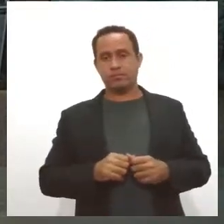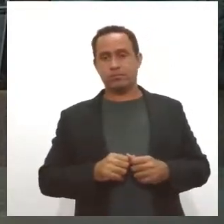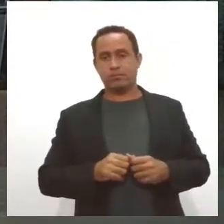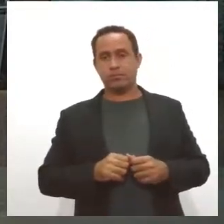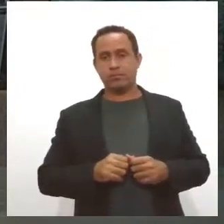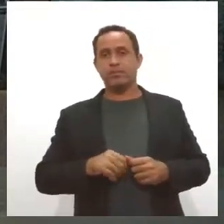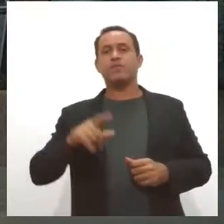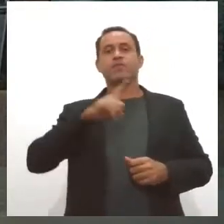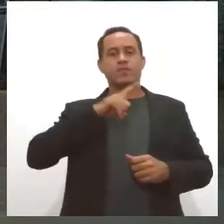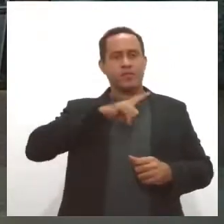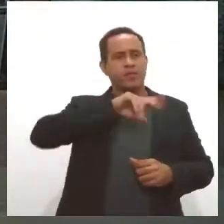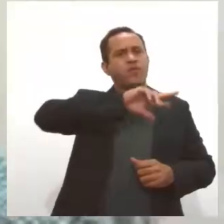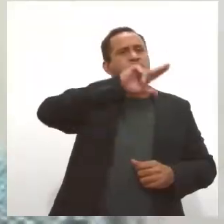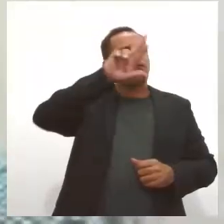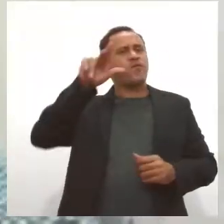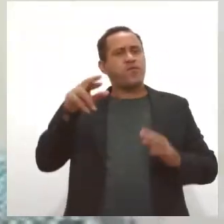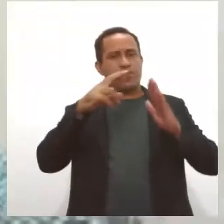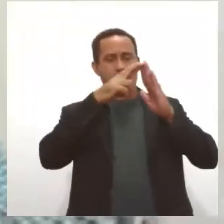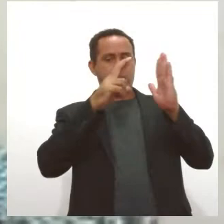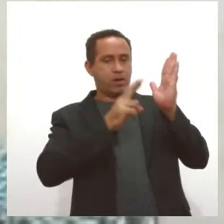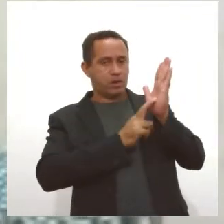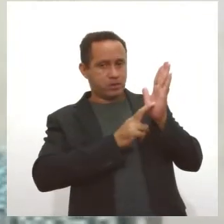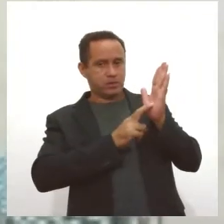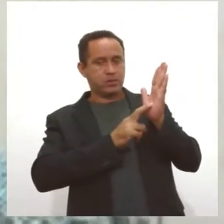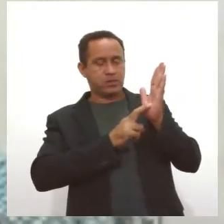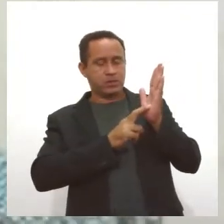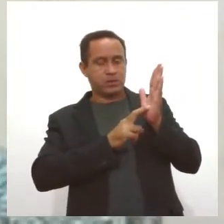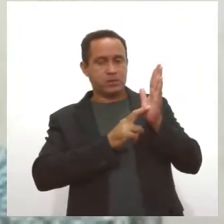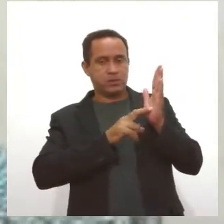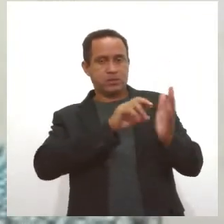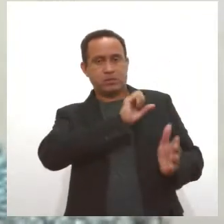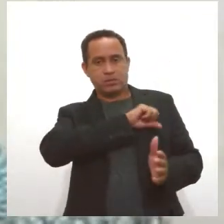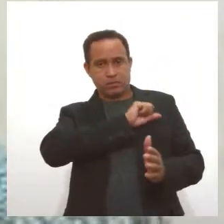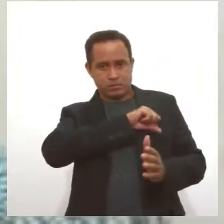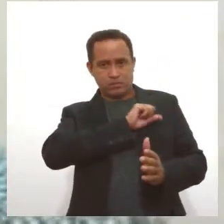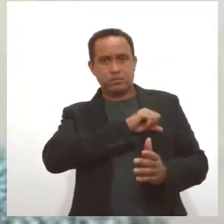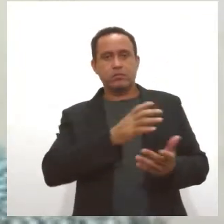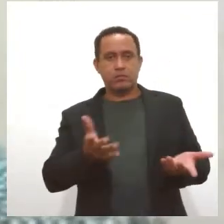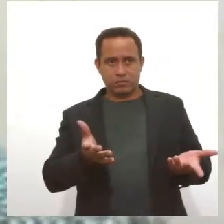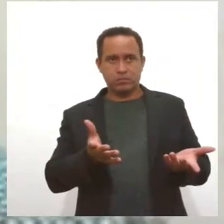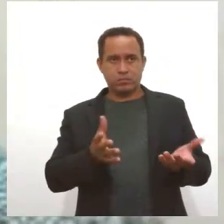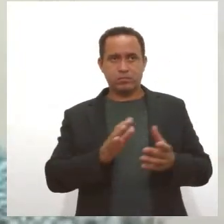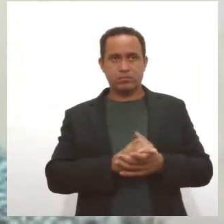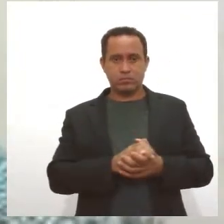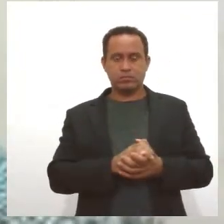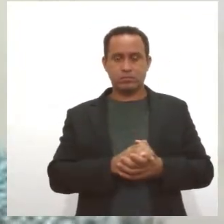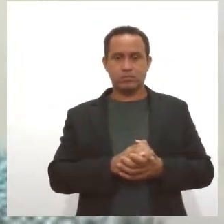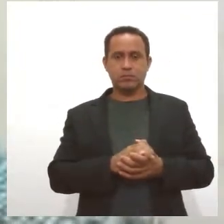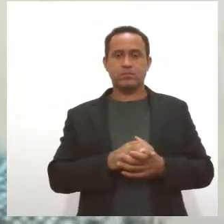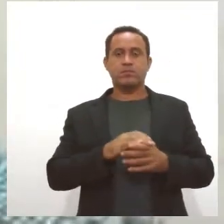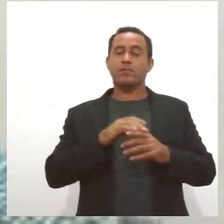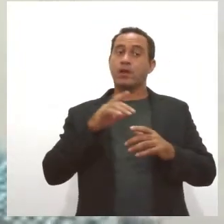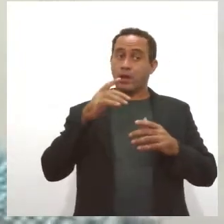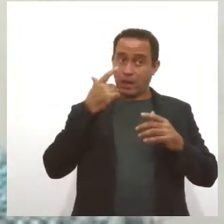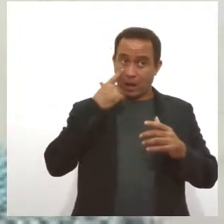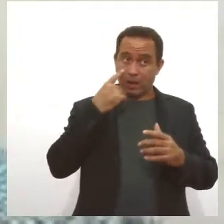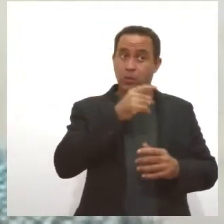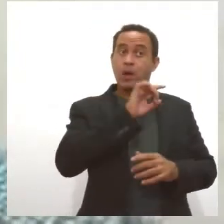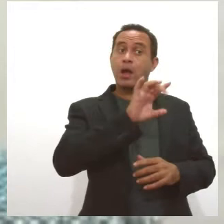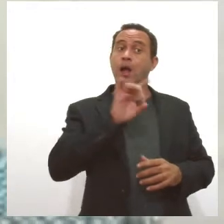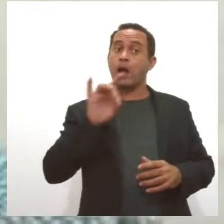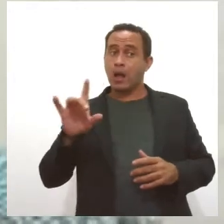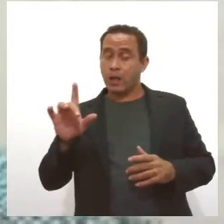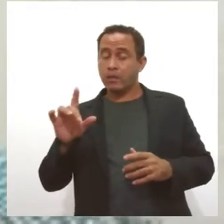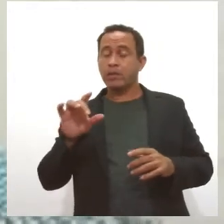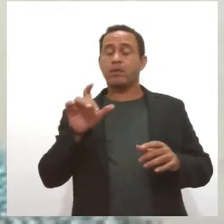Existem várias medidas. Né, lógico que essas são medidas, aí são casos extremos, mas previsto